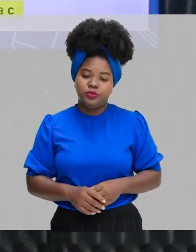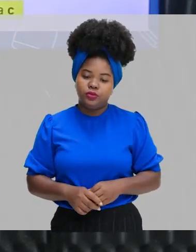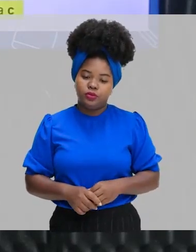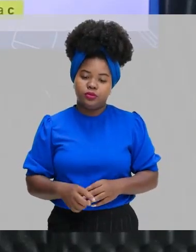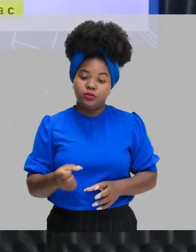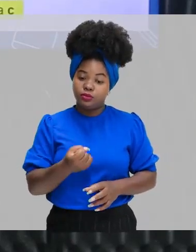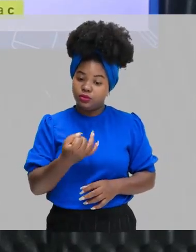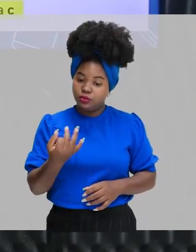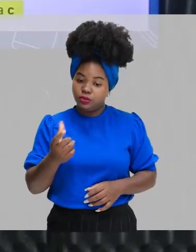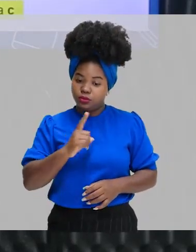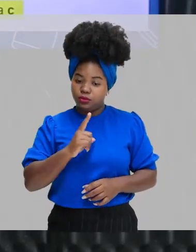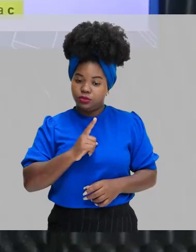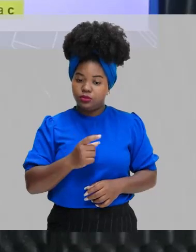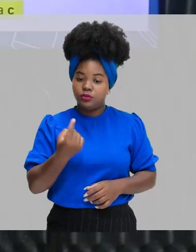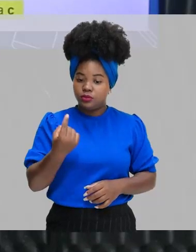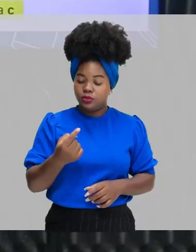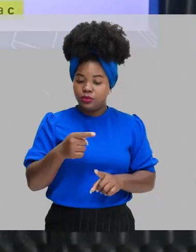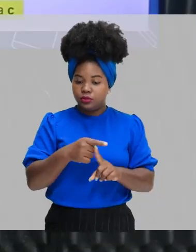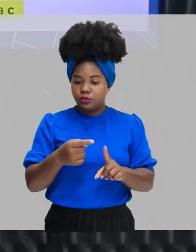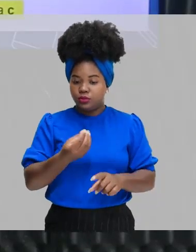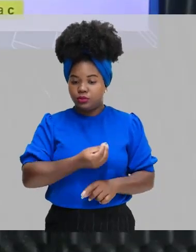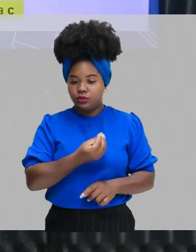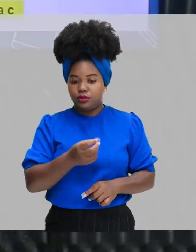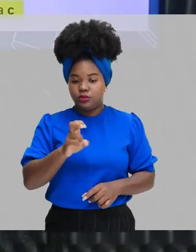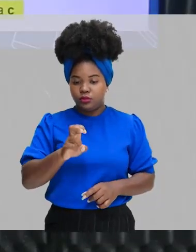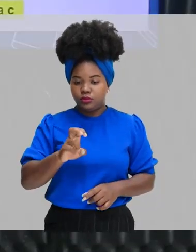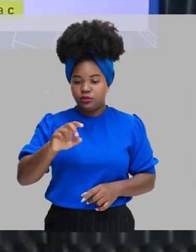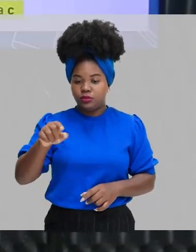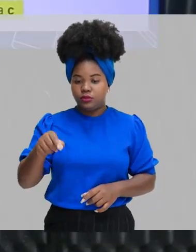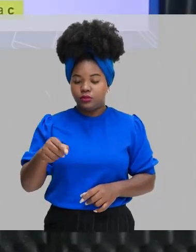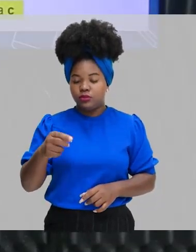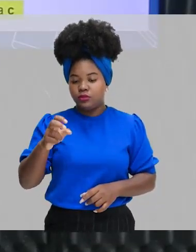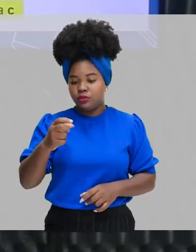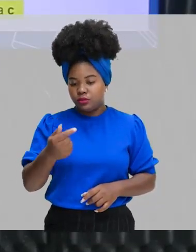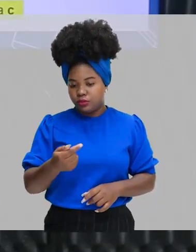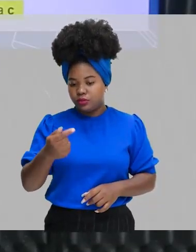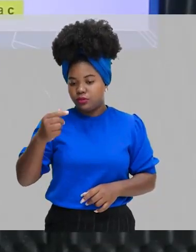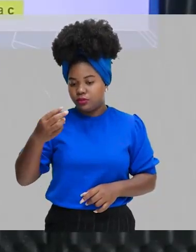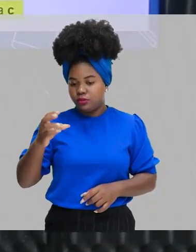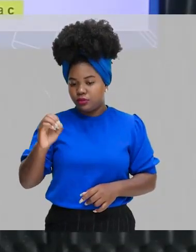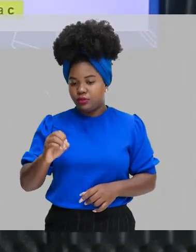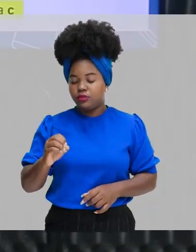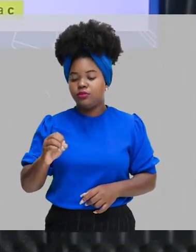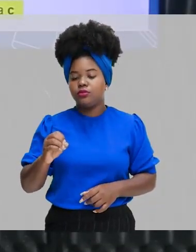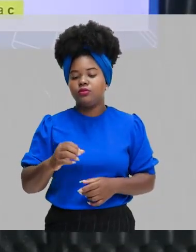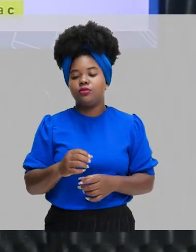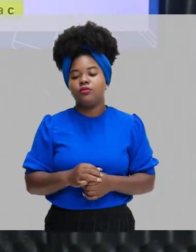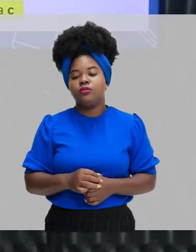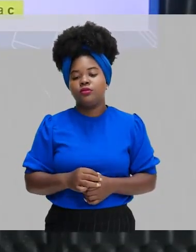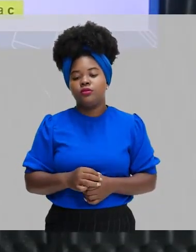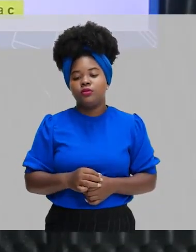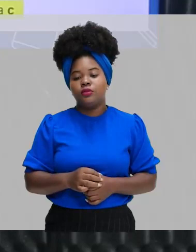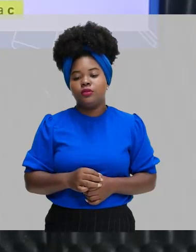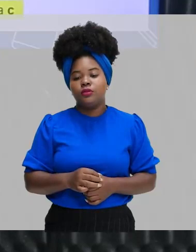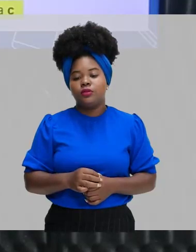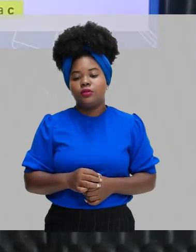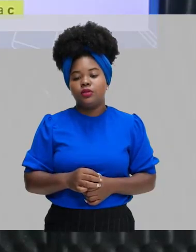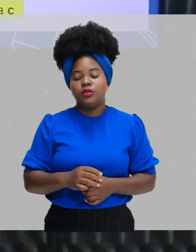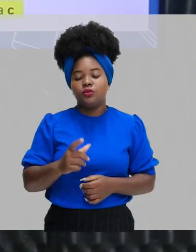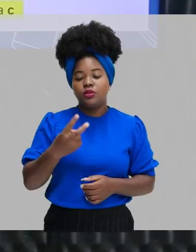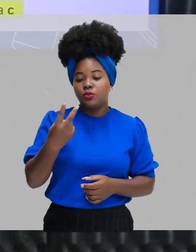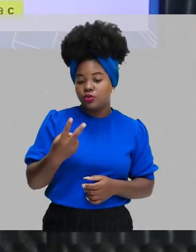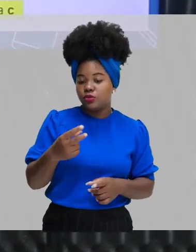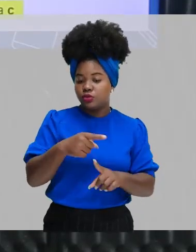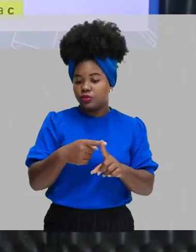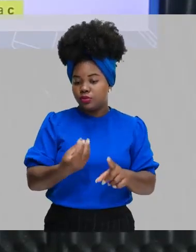Quanto vale uma meia vida 5730 anos pelo cálculo encontramos duas meias